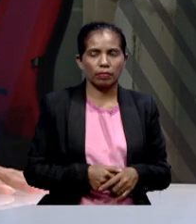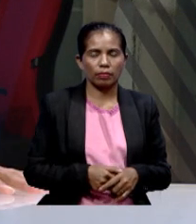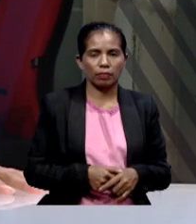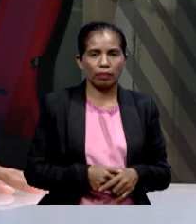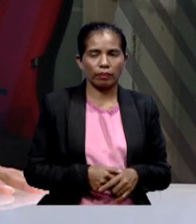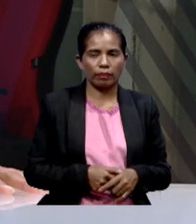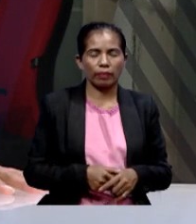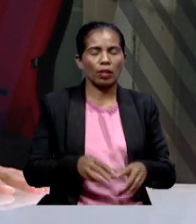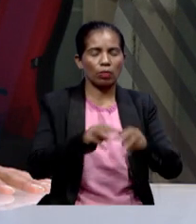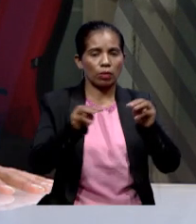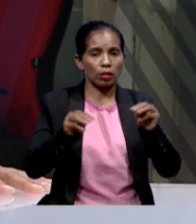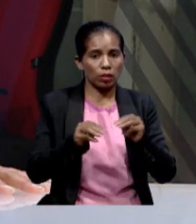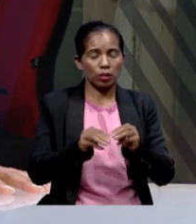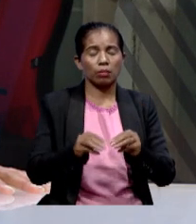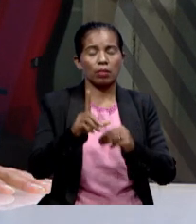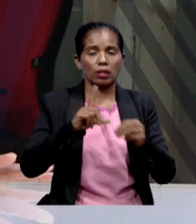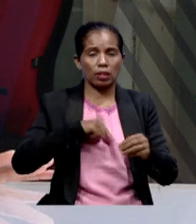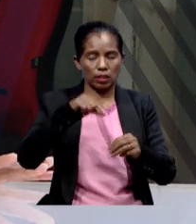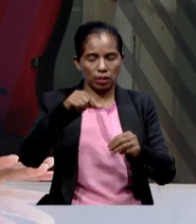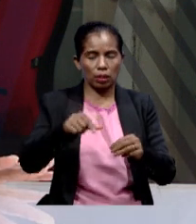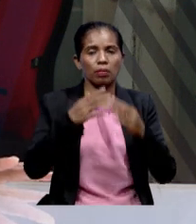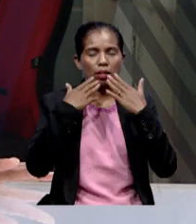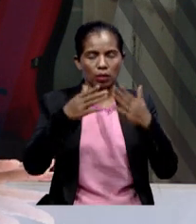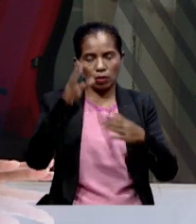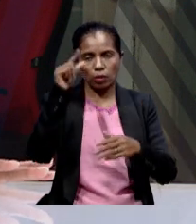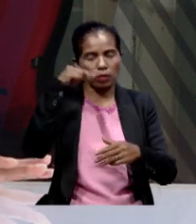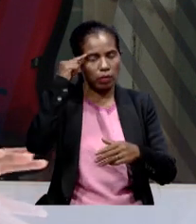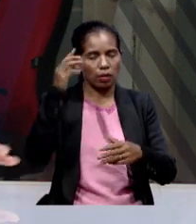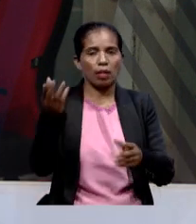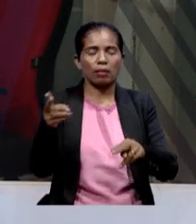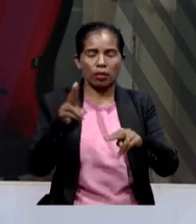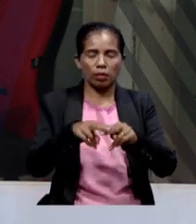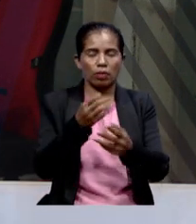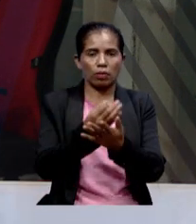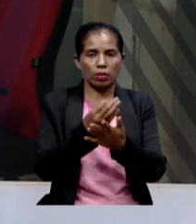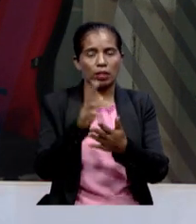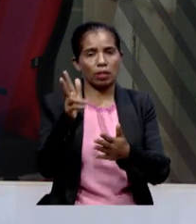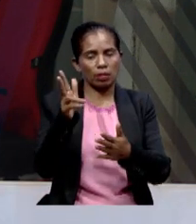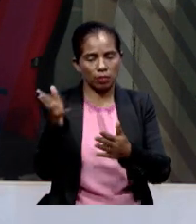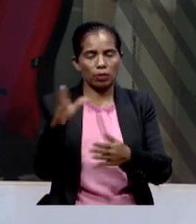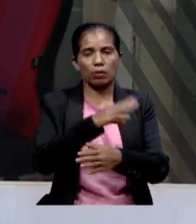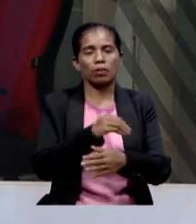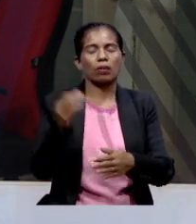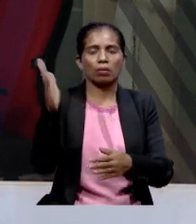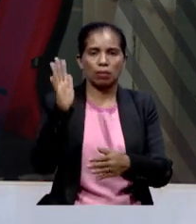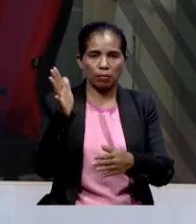Idosi Municipal Leksa agradece pa governo tamba aumenta ona subsidio si dolar tolonolo pa lima nolo kada fulan.